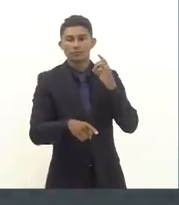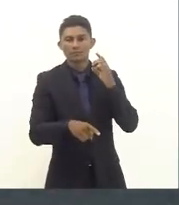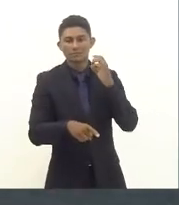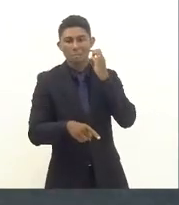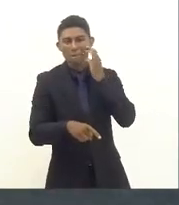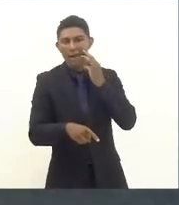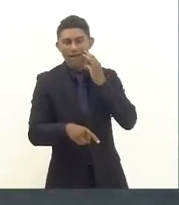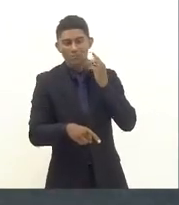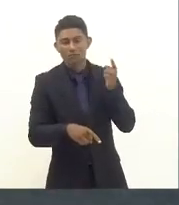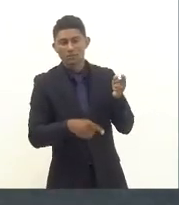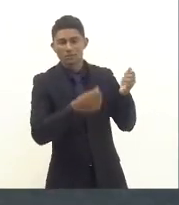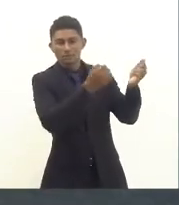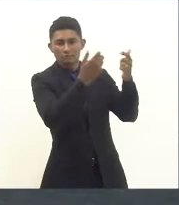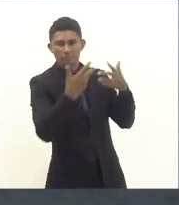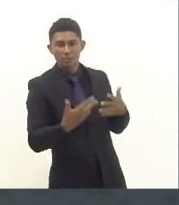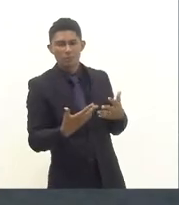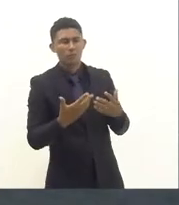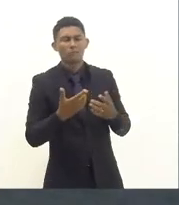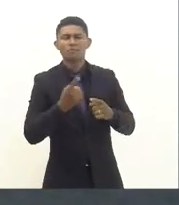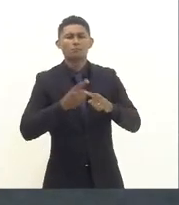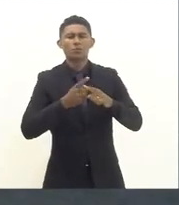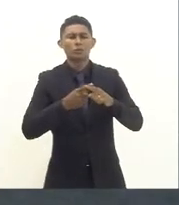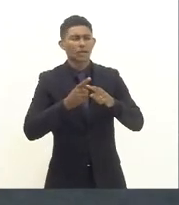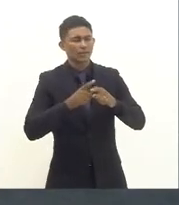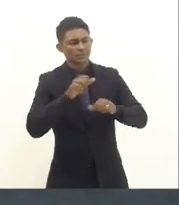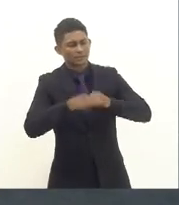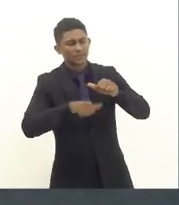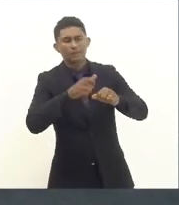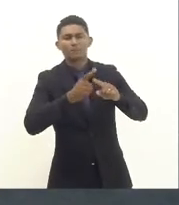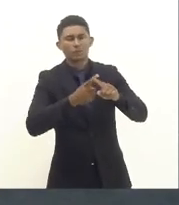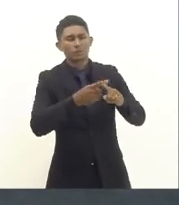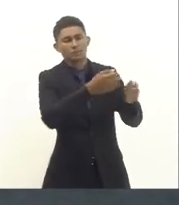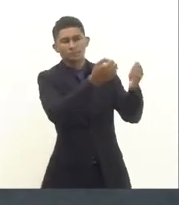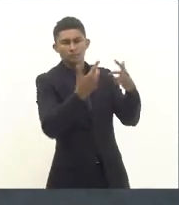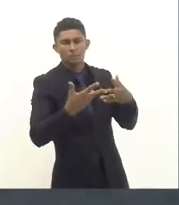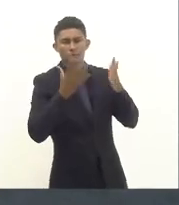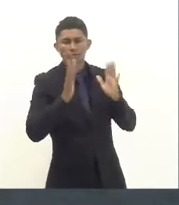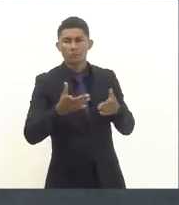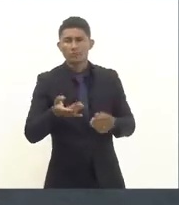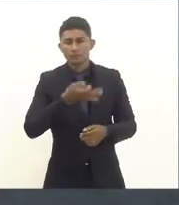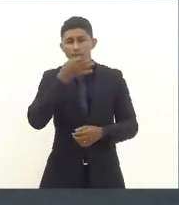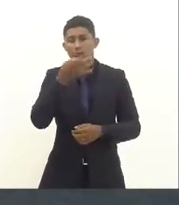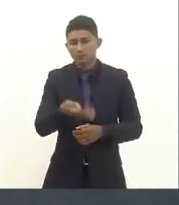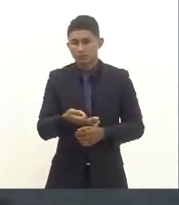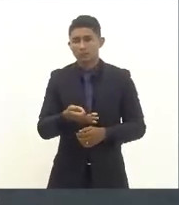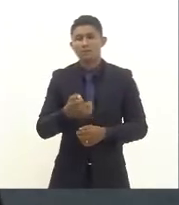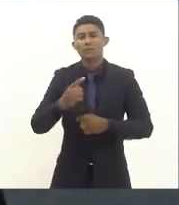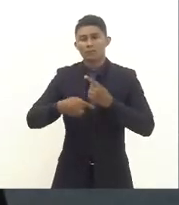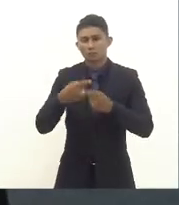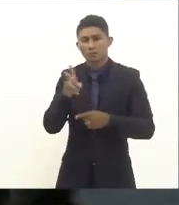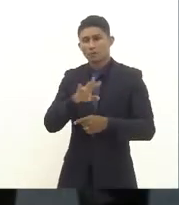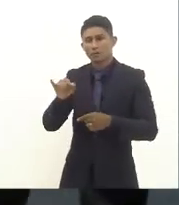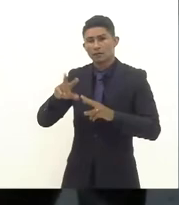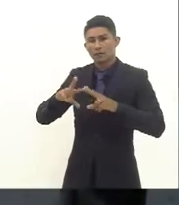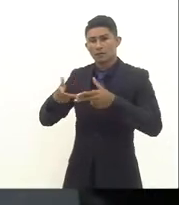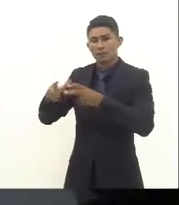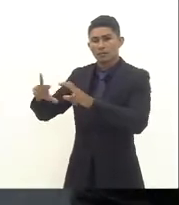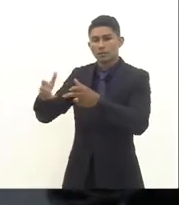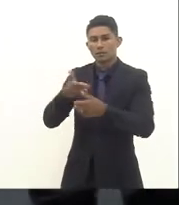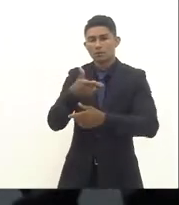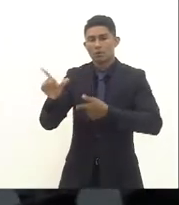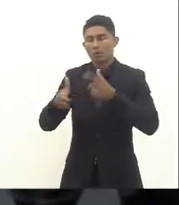explicou por que que tem que fazer esse ajuste então o parecer sobre o mérito será dado em outras comissões